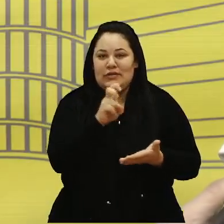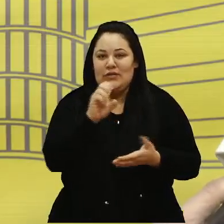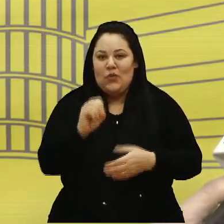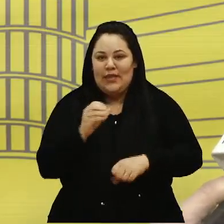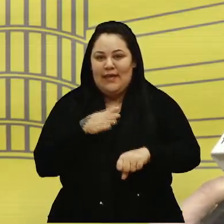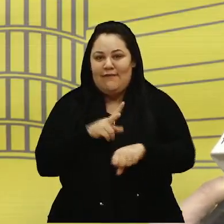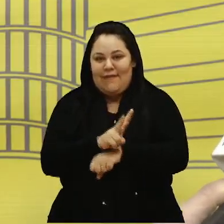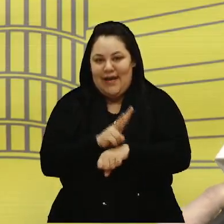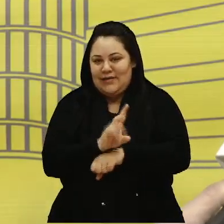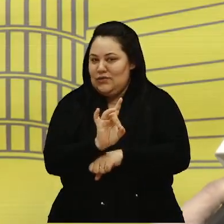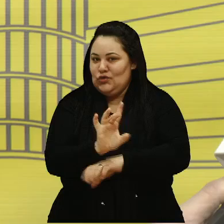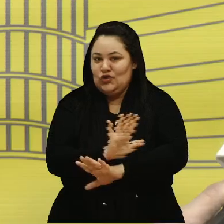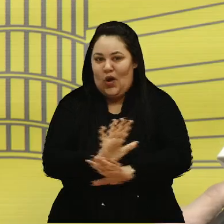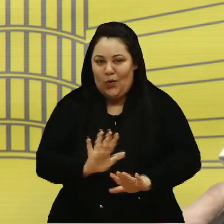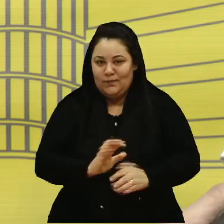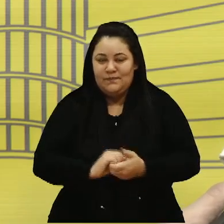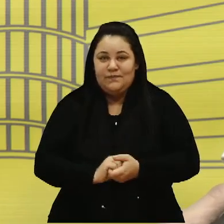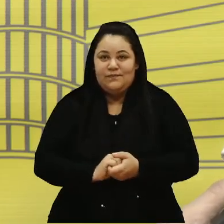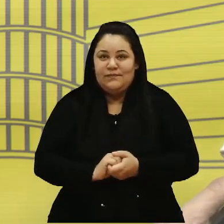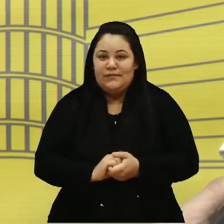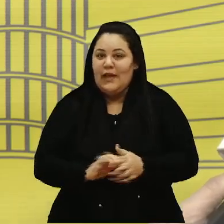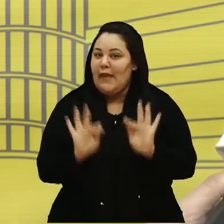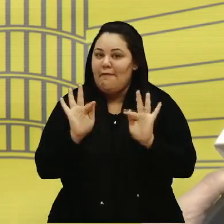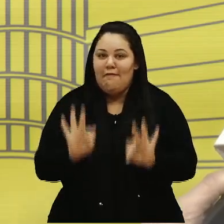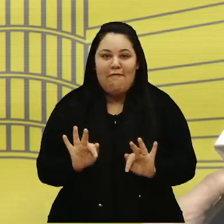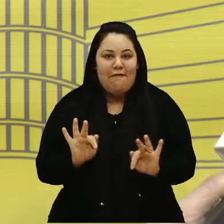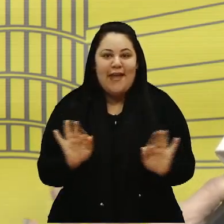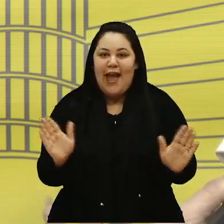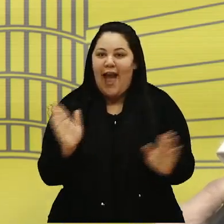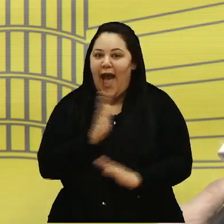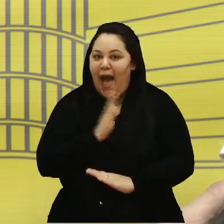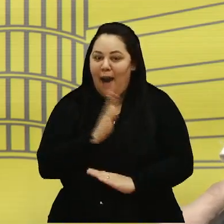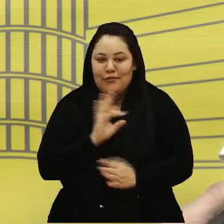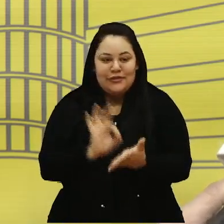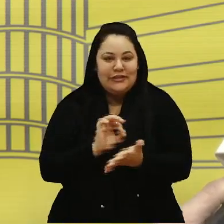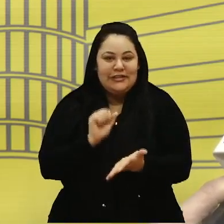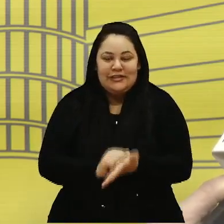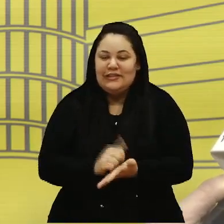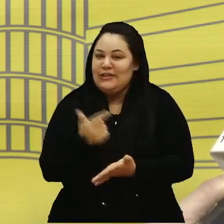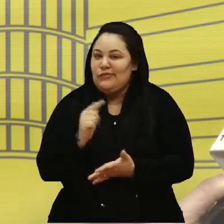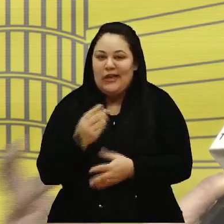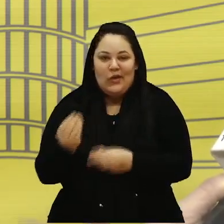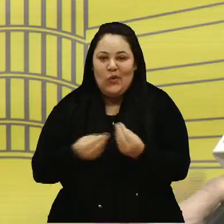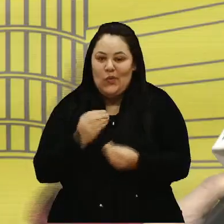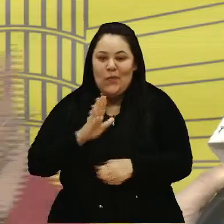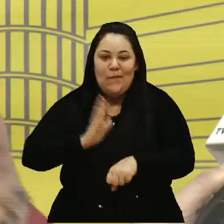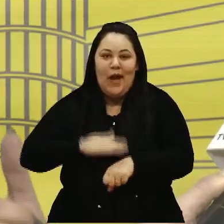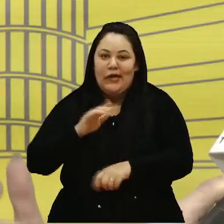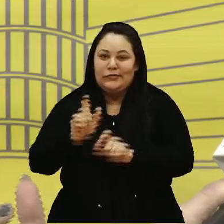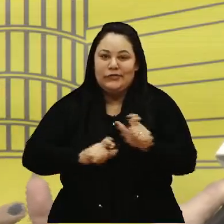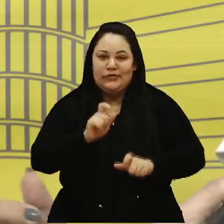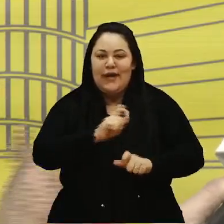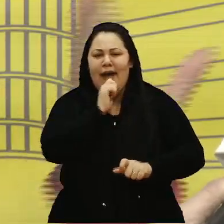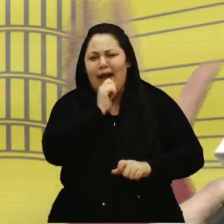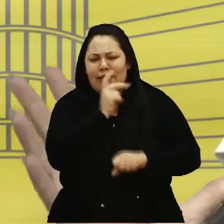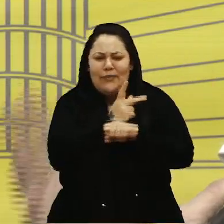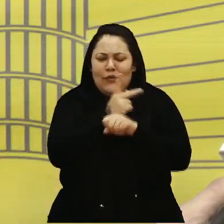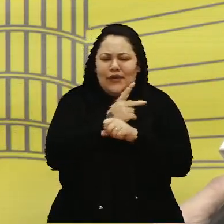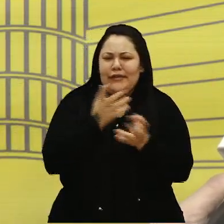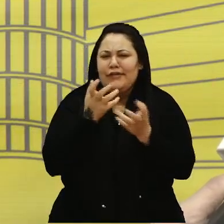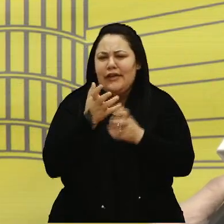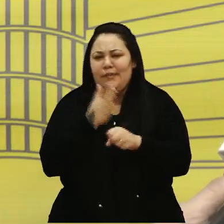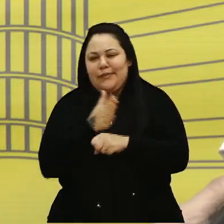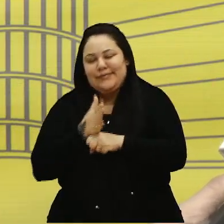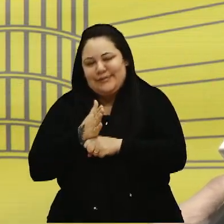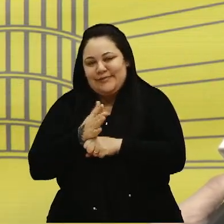vagas e esgotou rapidinho. A gente já não tem mais a possibilidade, né? Tem muita gente ainda procurando, eu queria... Vai ter